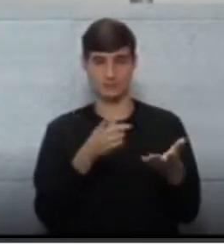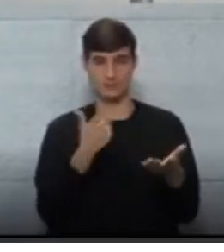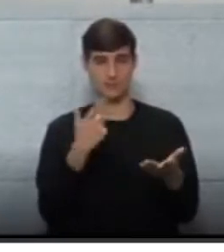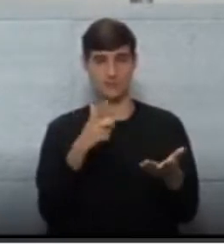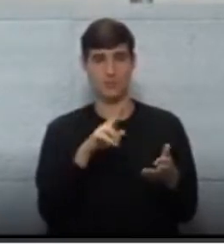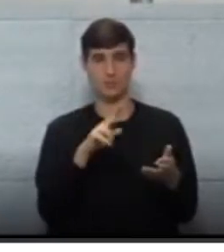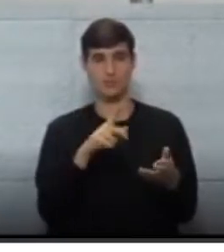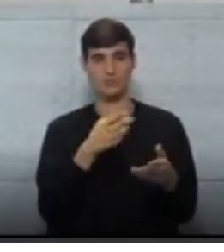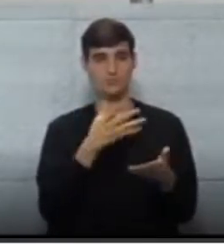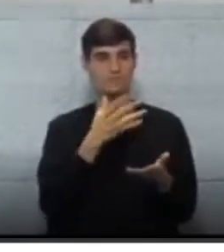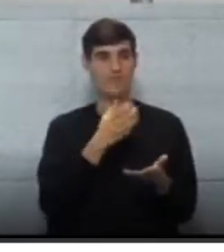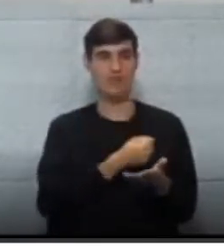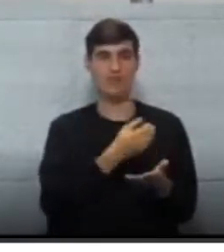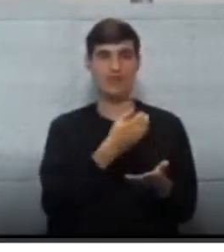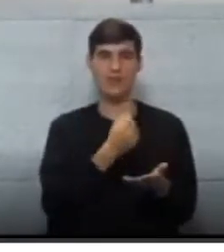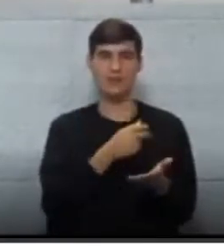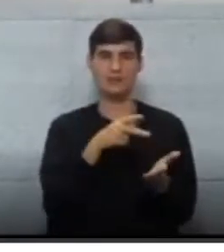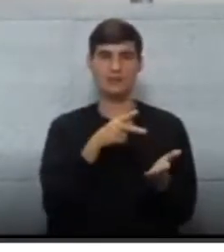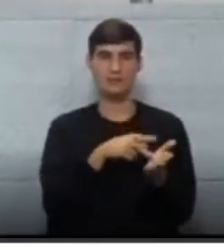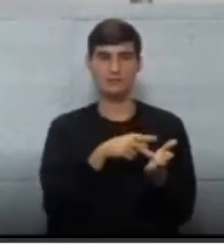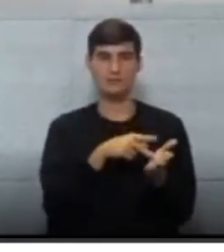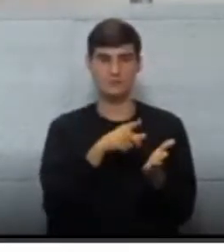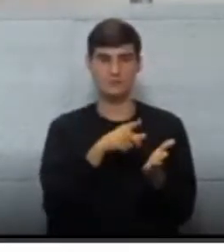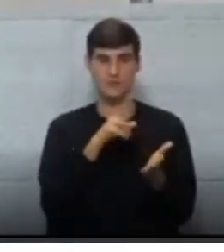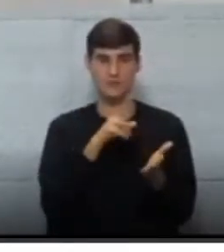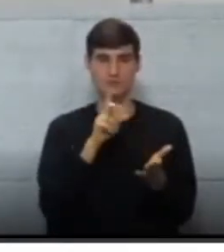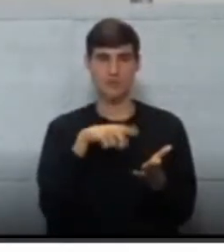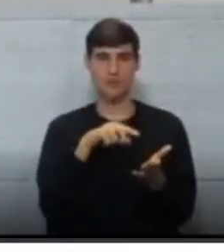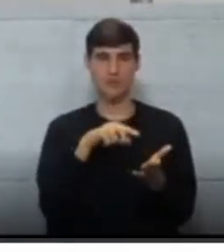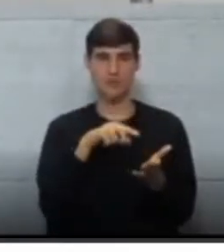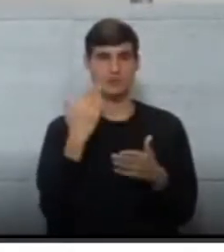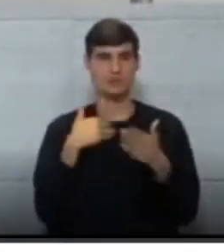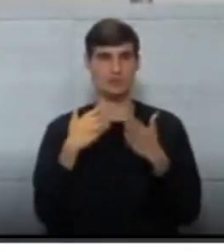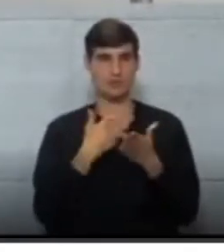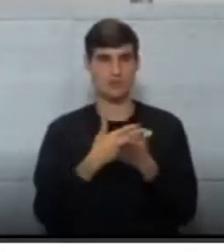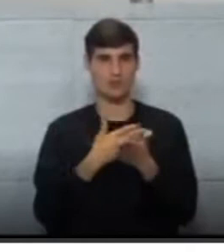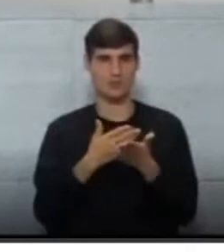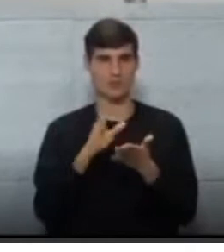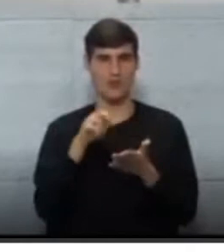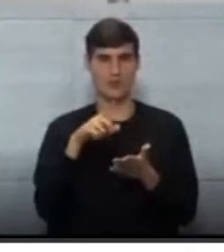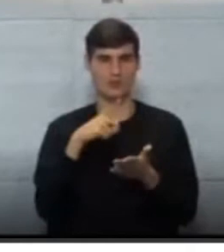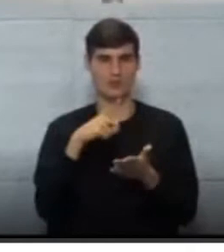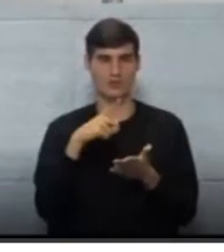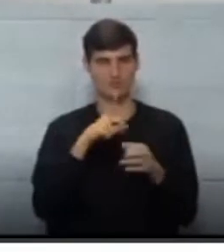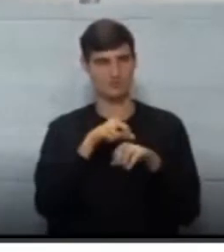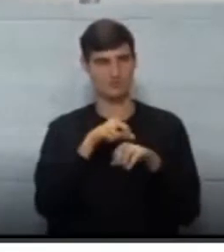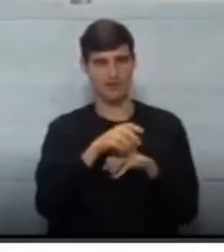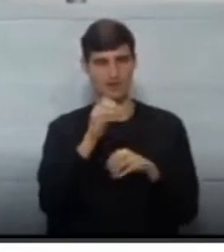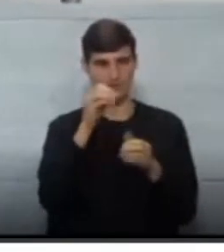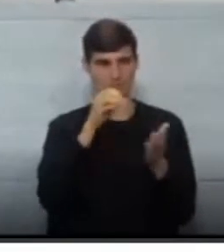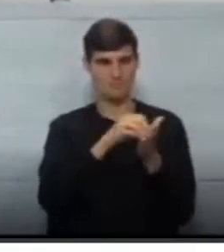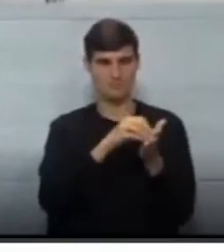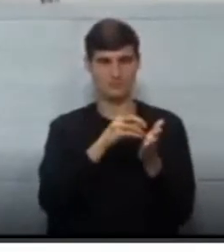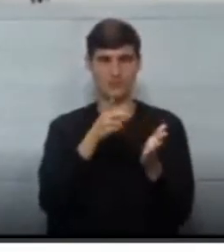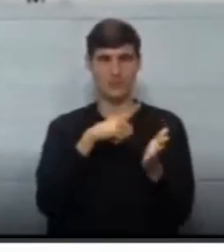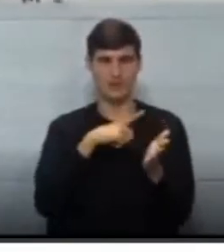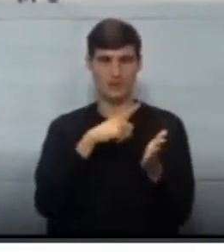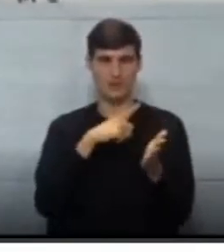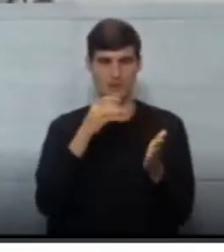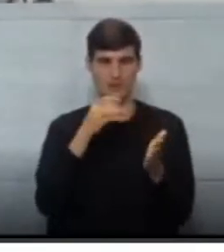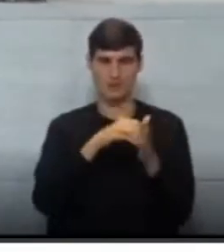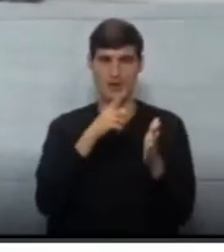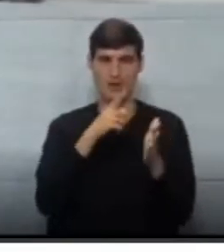de leite, eu vou usar como a gente falou no começo da aula, uma colônia de bactérias ou um cultivo de bactérias